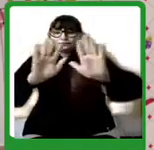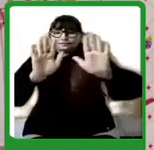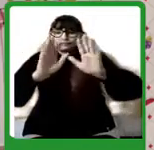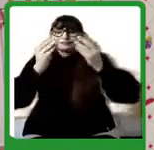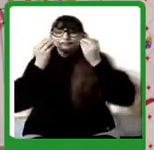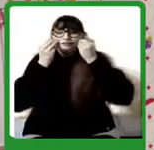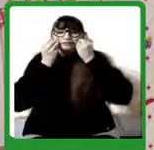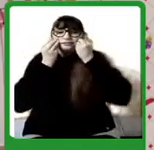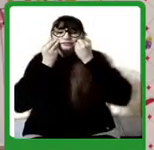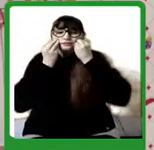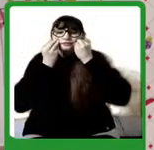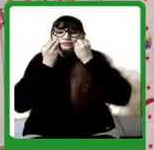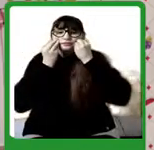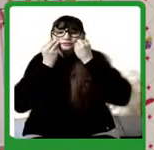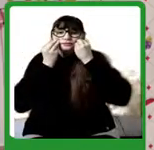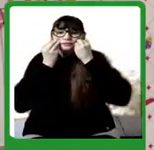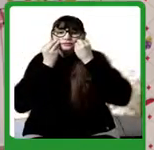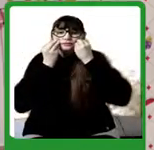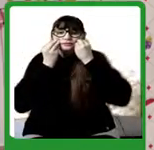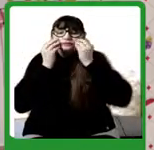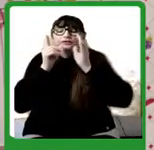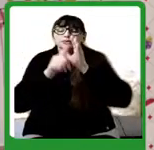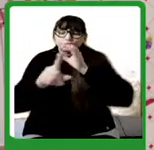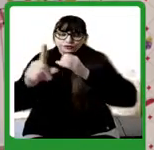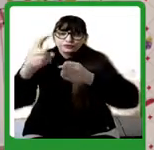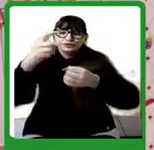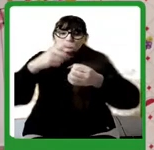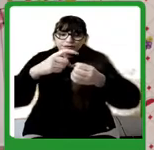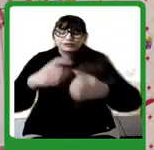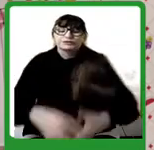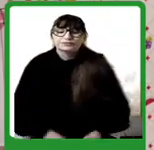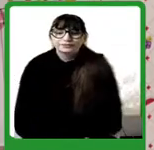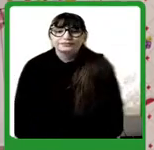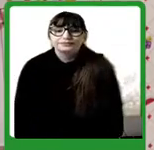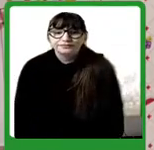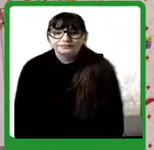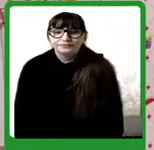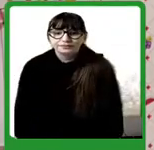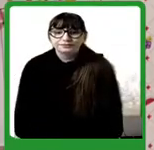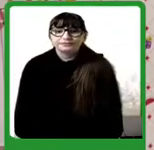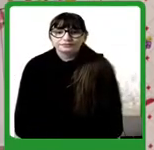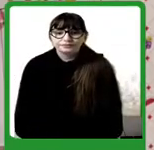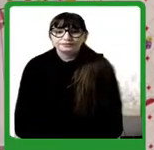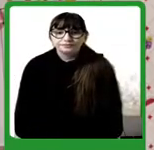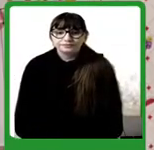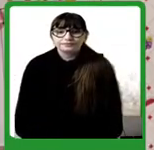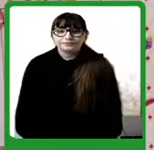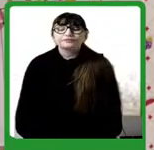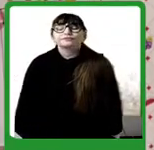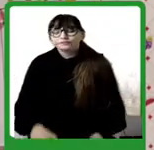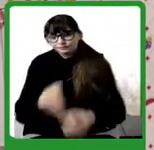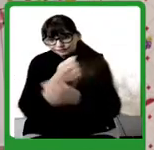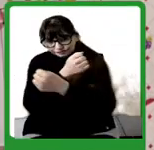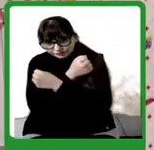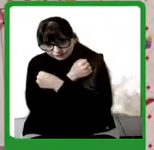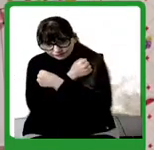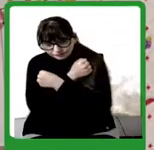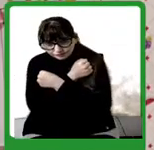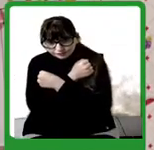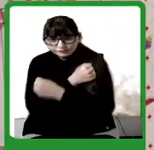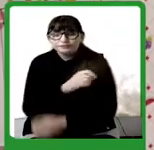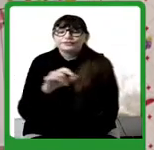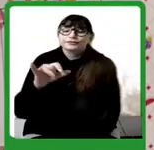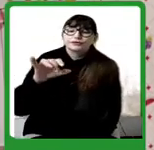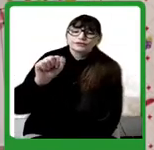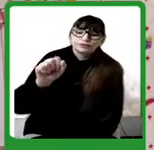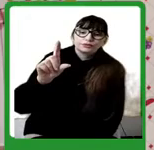vocês. Hora que dá, venham lá de nós também vocês. Tá? Lúcio. Manda, manda sim. Pro Badim. Pode deixar. E pros